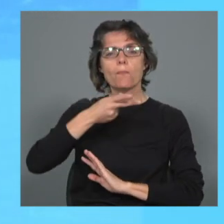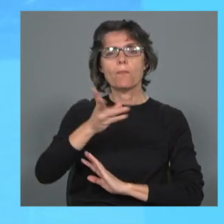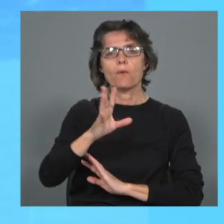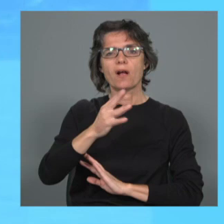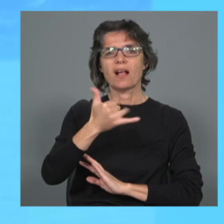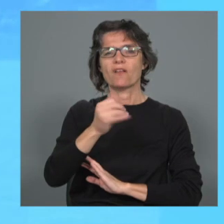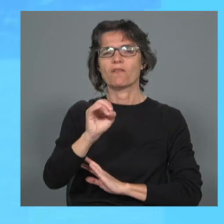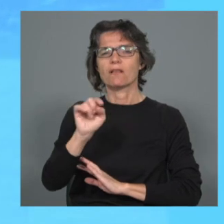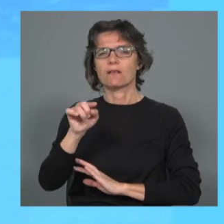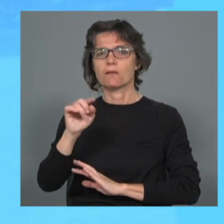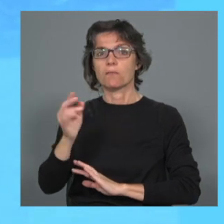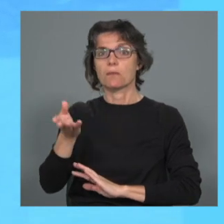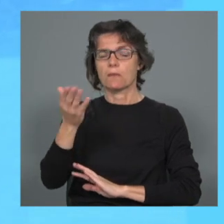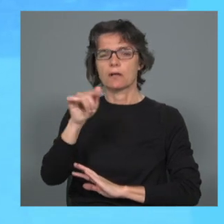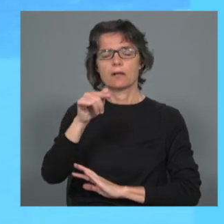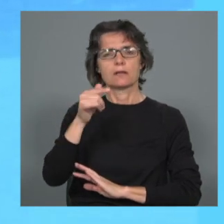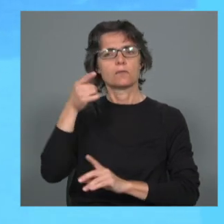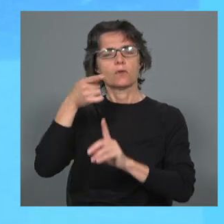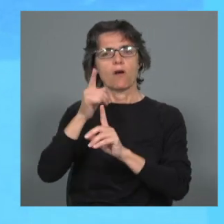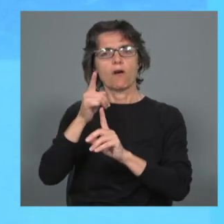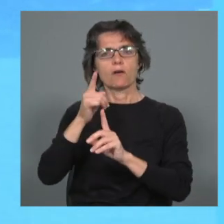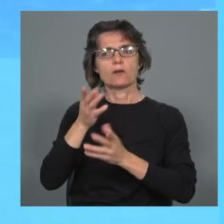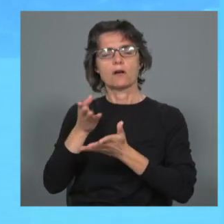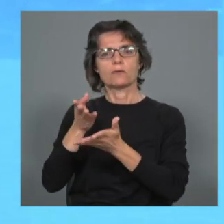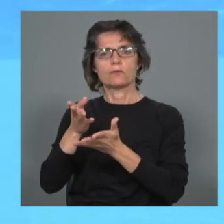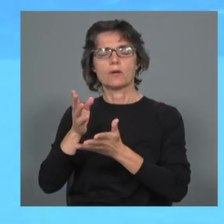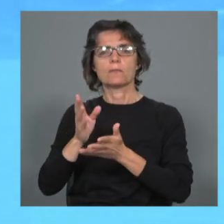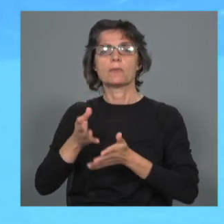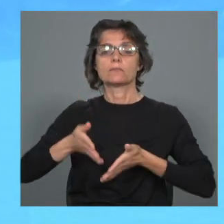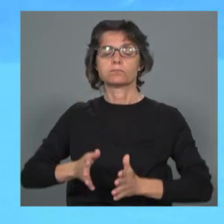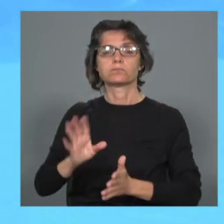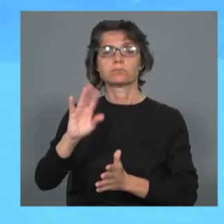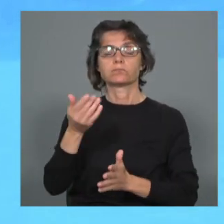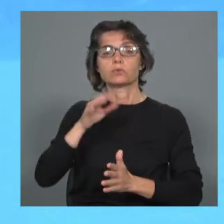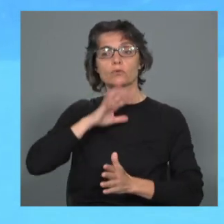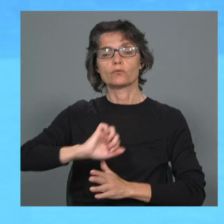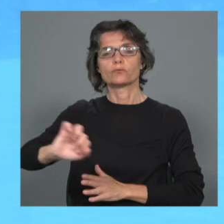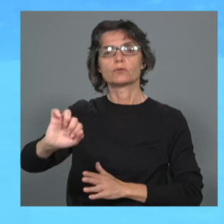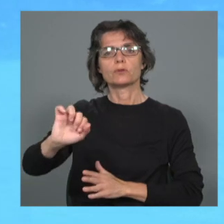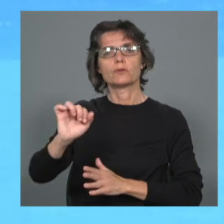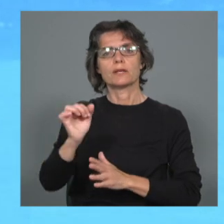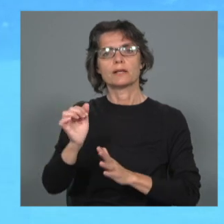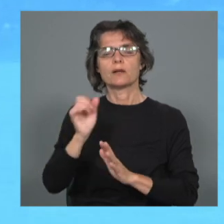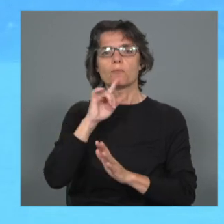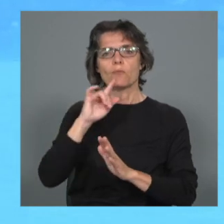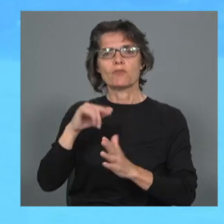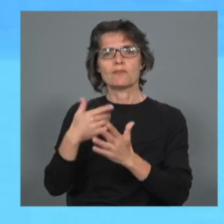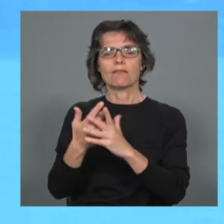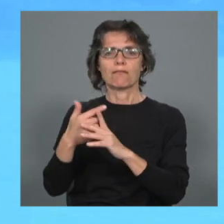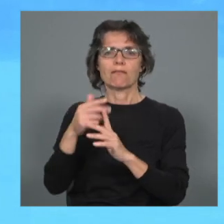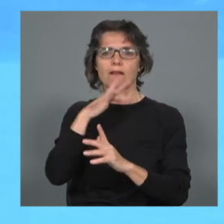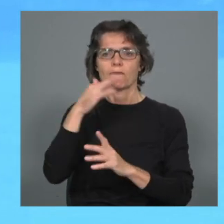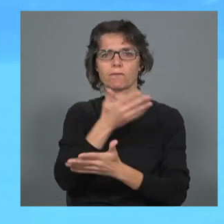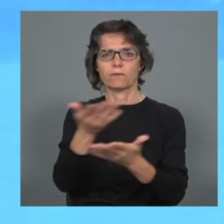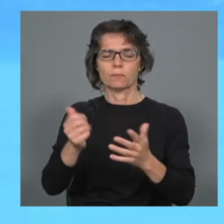essencialmente fazer com que o nascimento do bebê seja um fator de melhoria da vida pessoal e familiar. Na origem deste